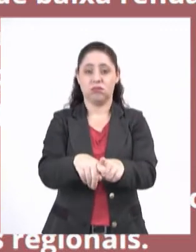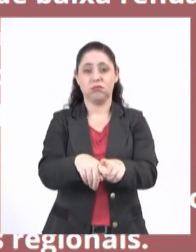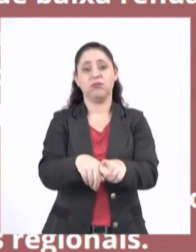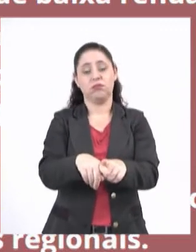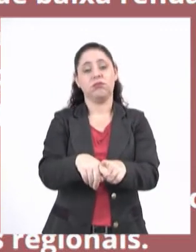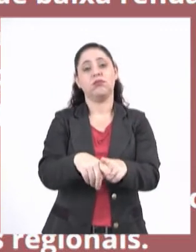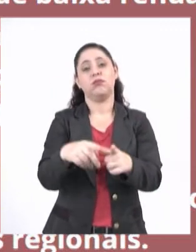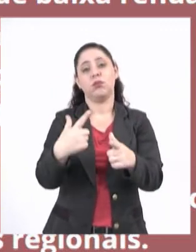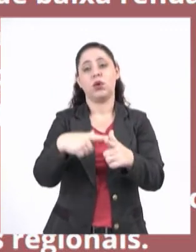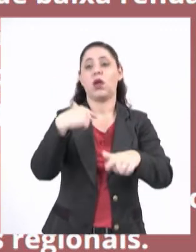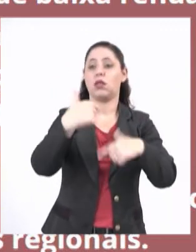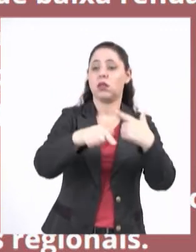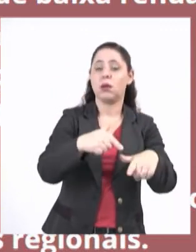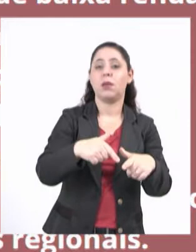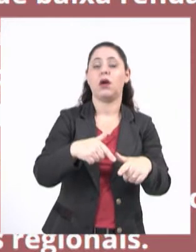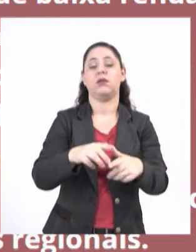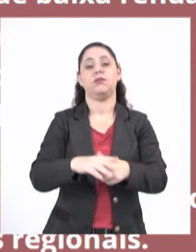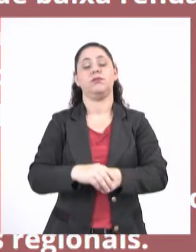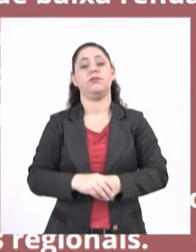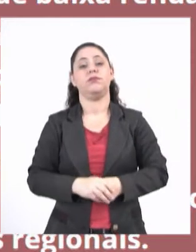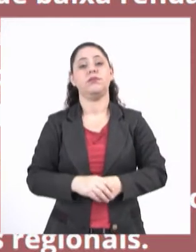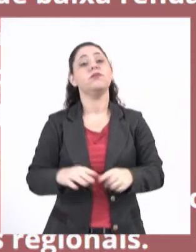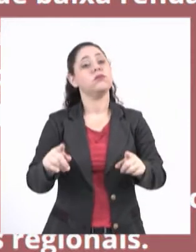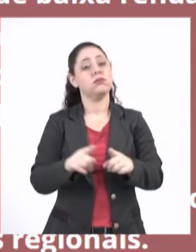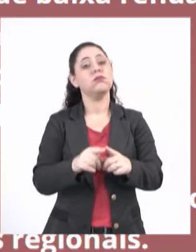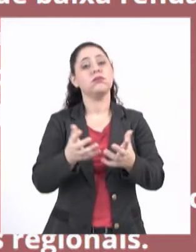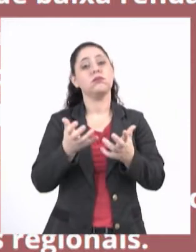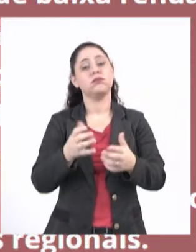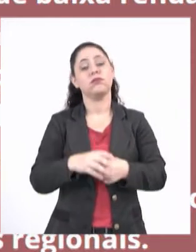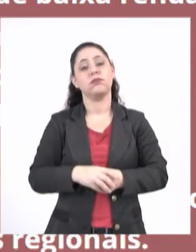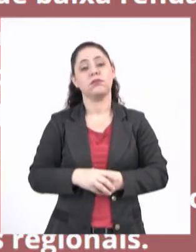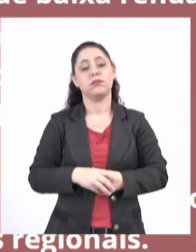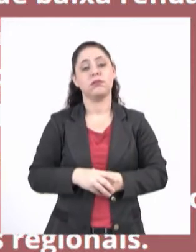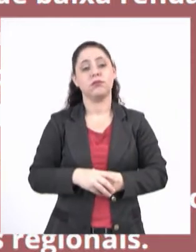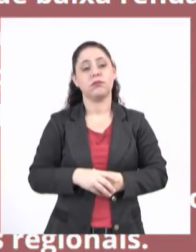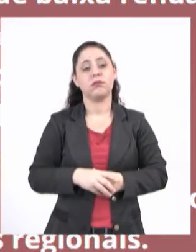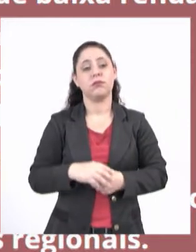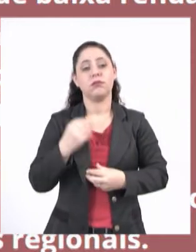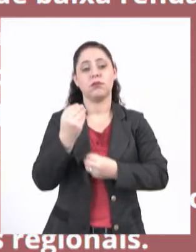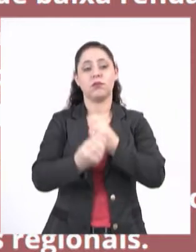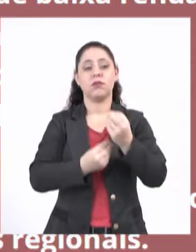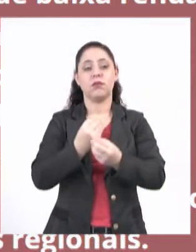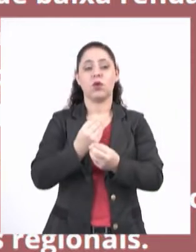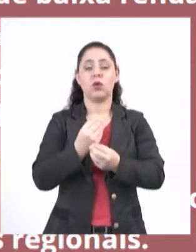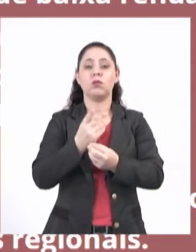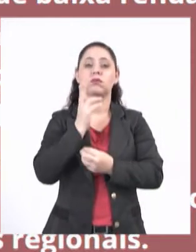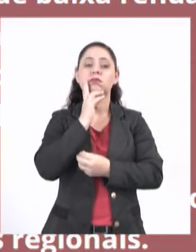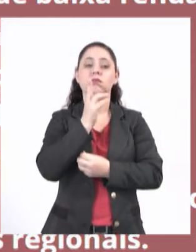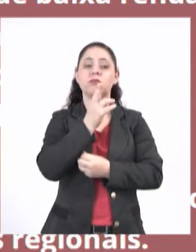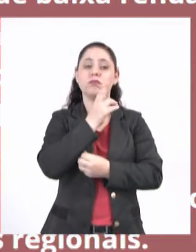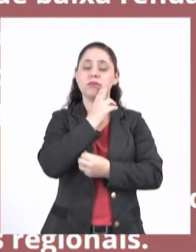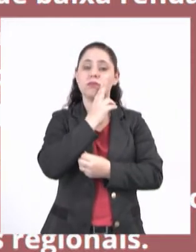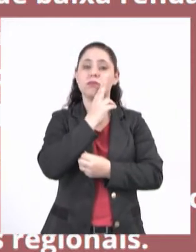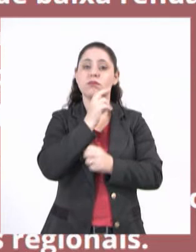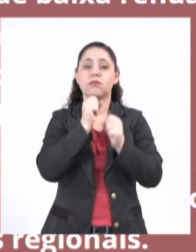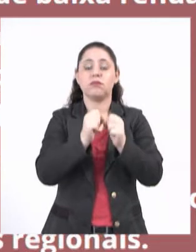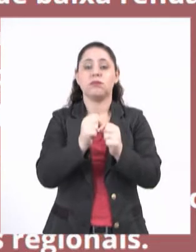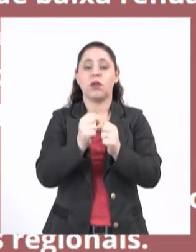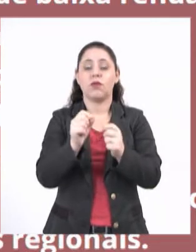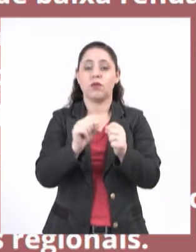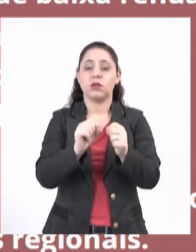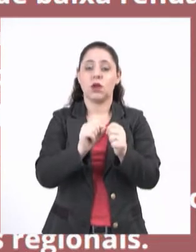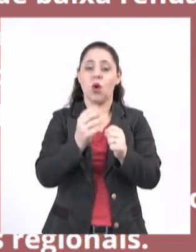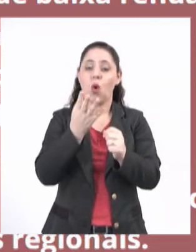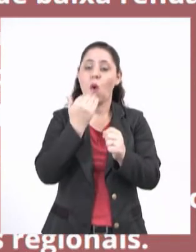do local de trabalho. E a gente também quer, como objetivo desse restaurante popular, promover a alimentação adequada